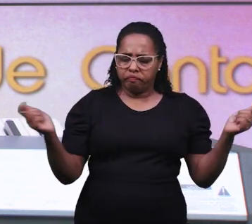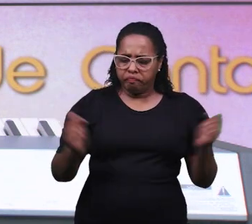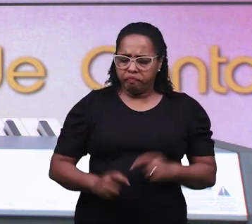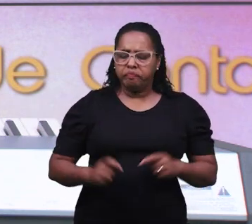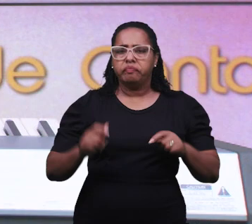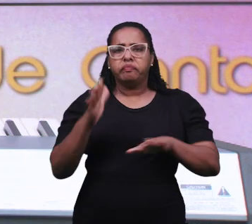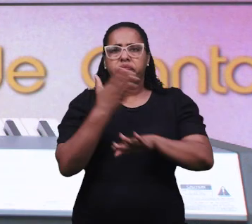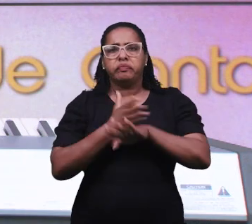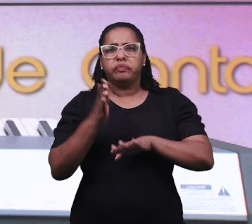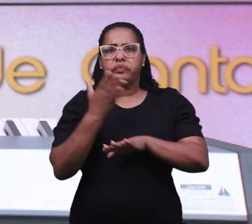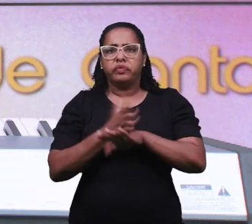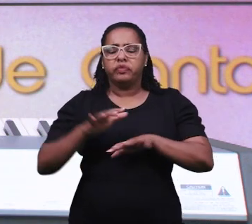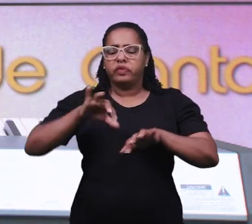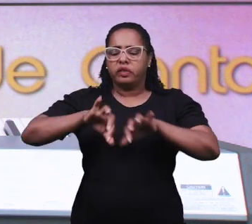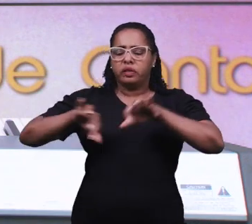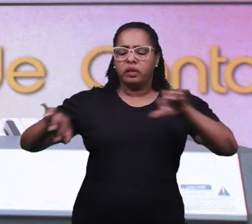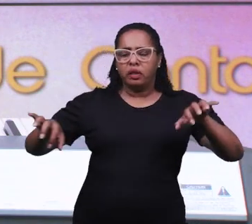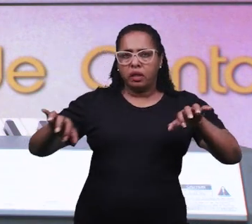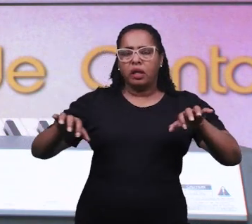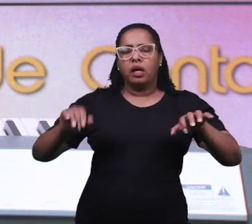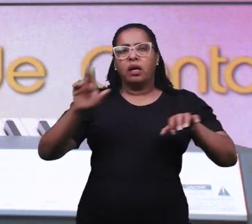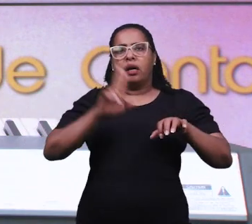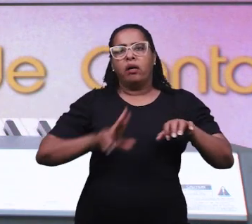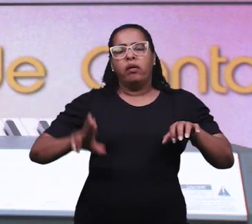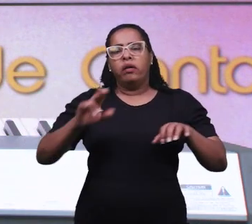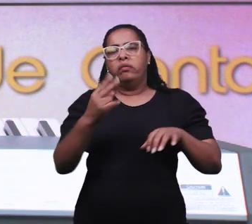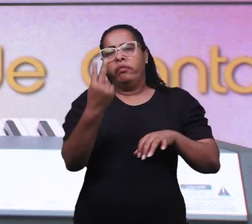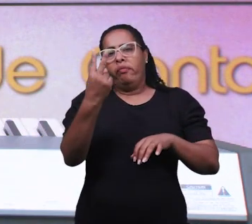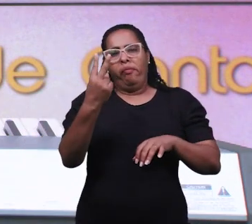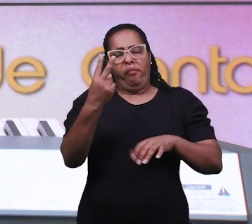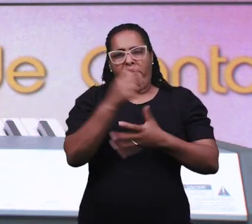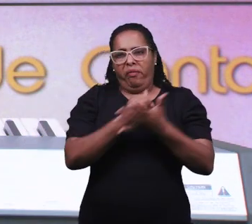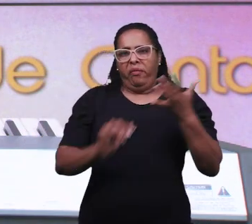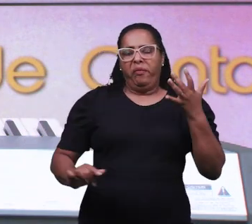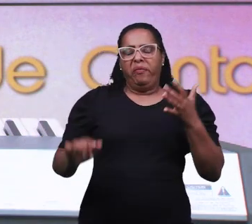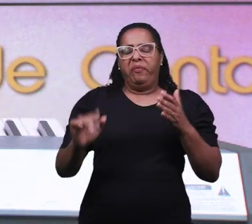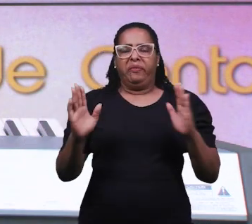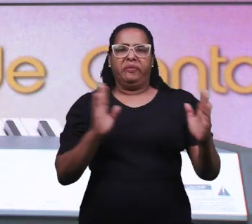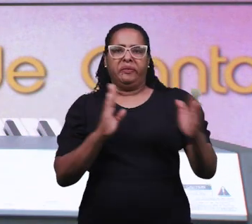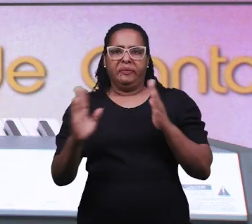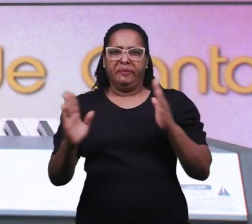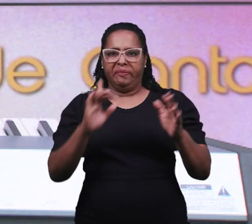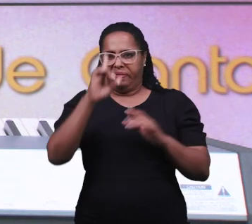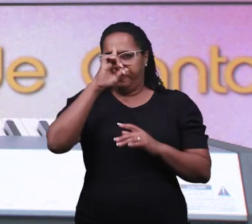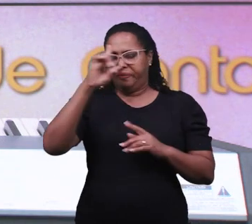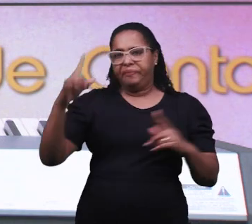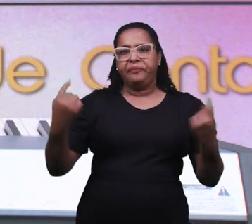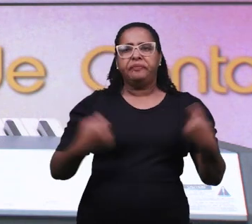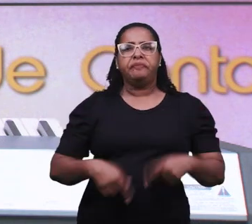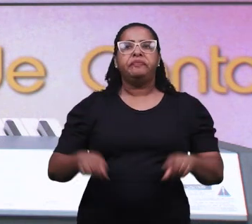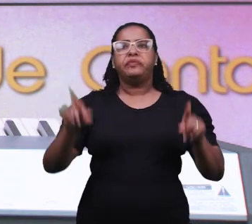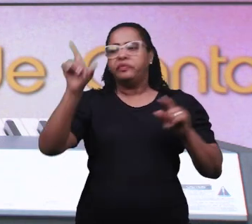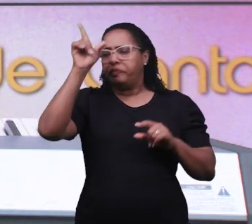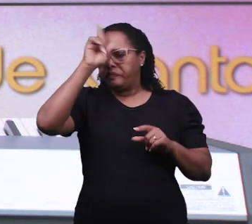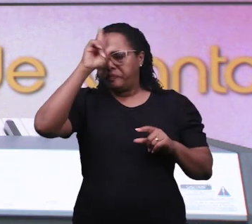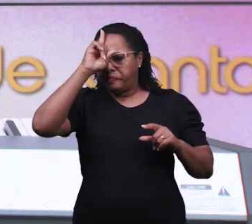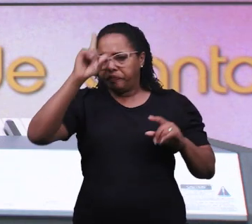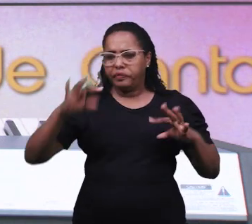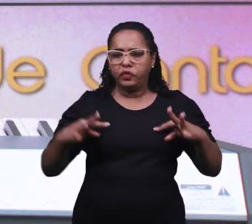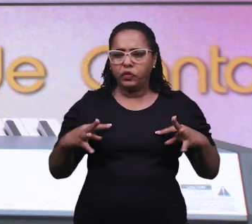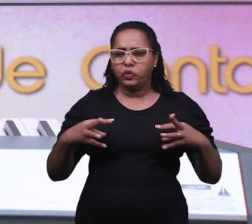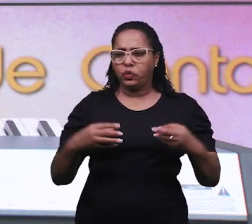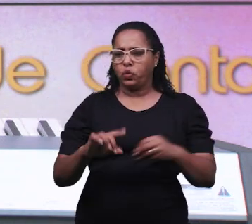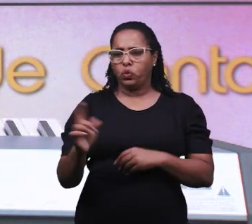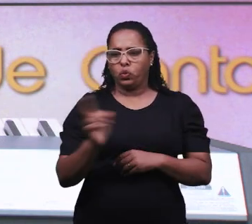dividir o seu treino utilizando dois exercícios a cada dia. Não necessariamente você precisa utilizar todos de uma